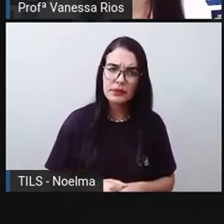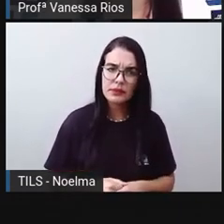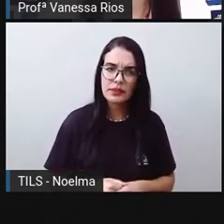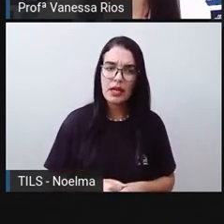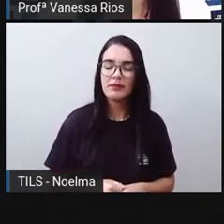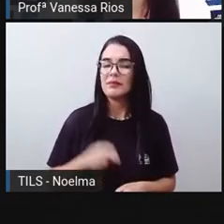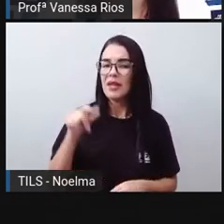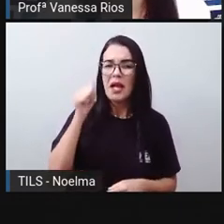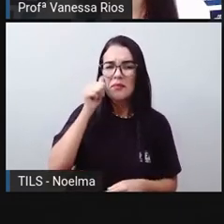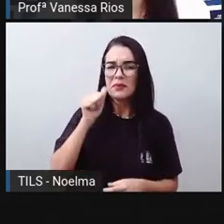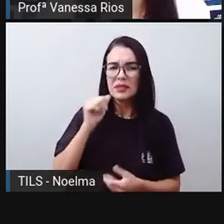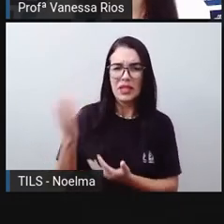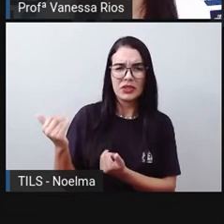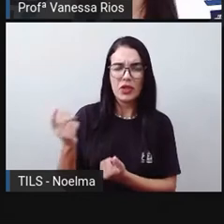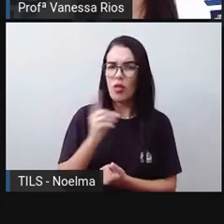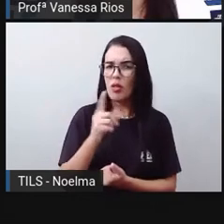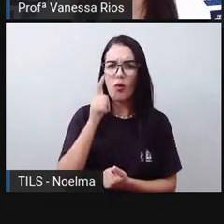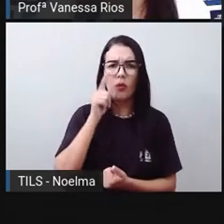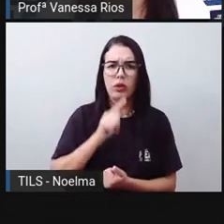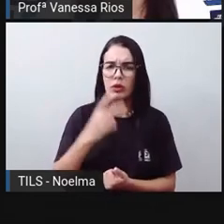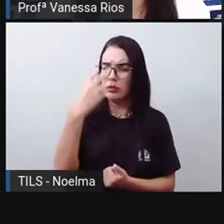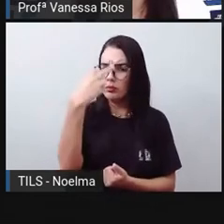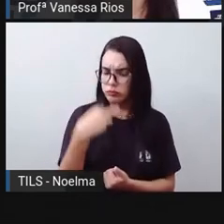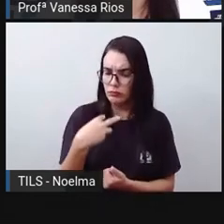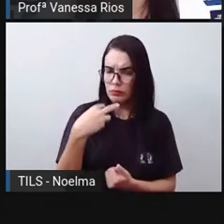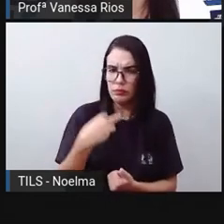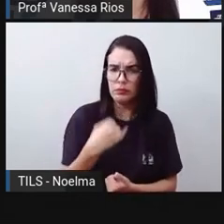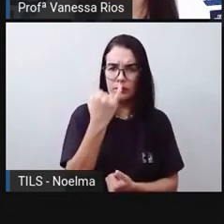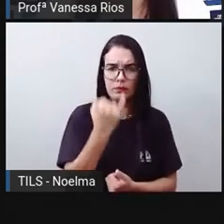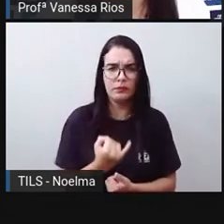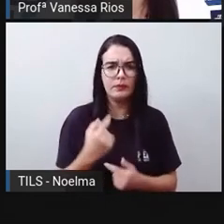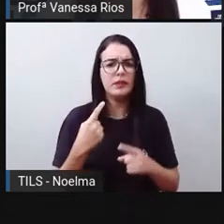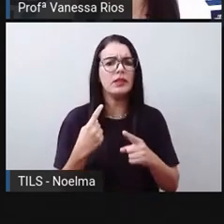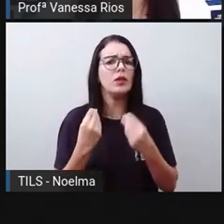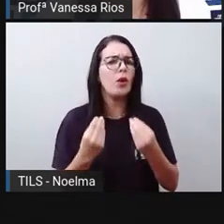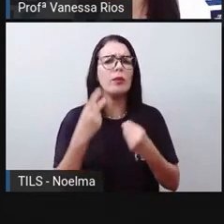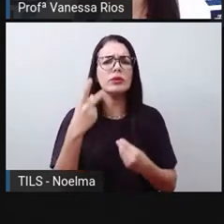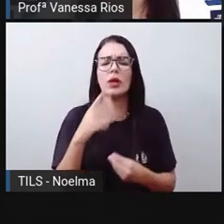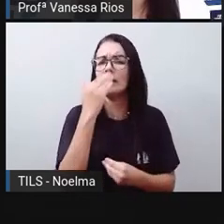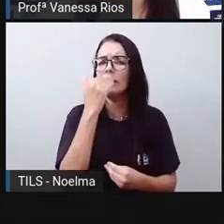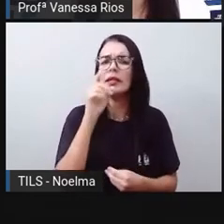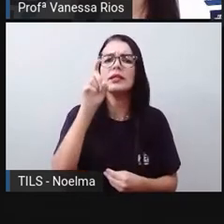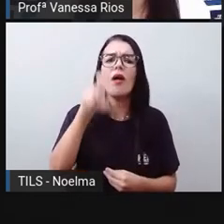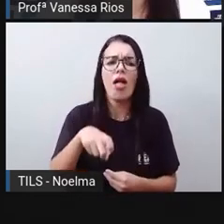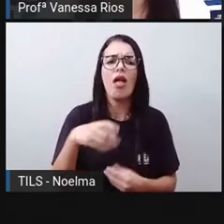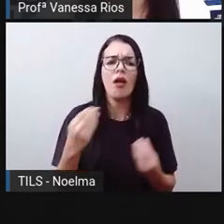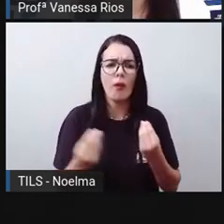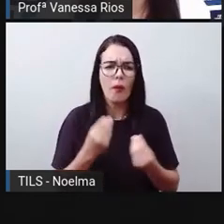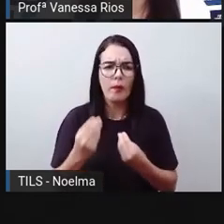ela não consegue se enxergar tão magra. Como será a sua alimentação?